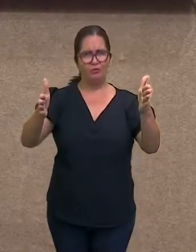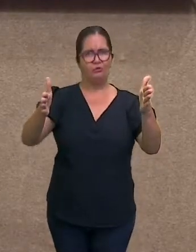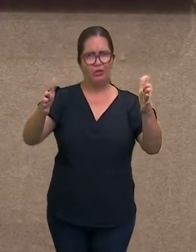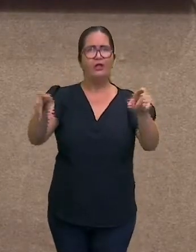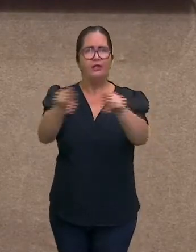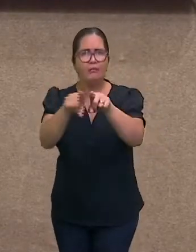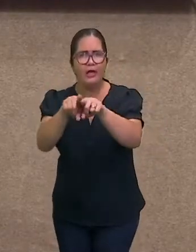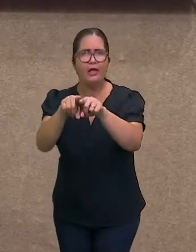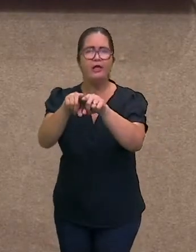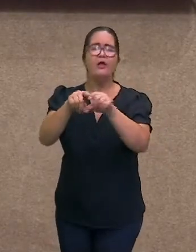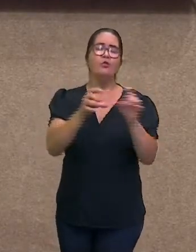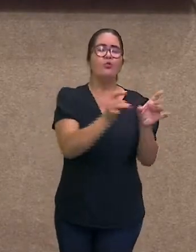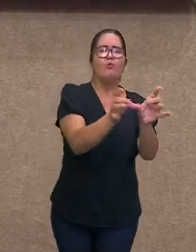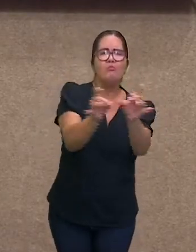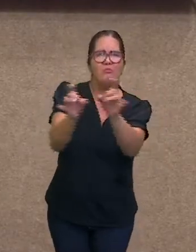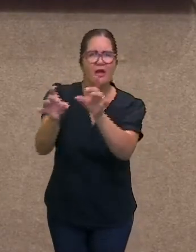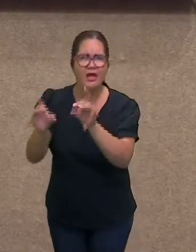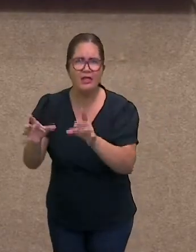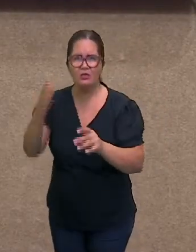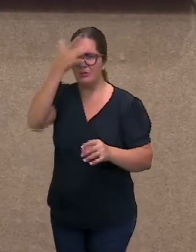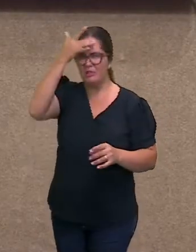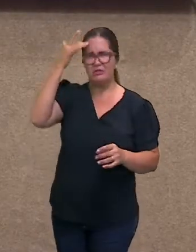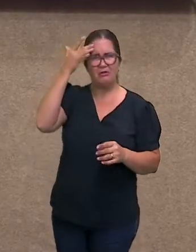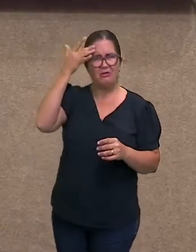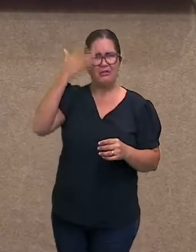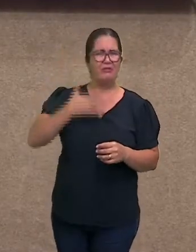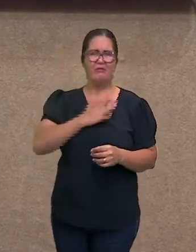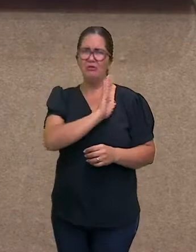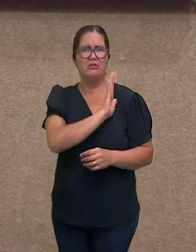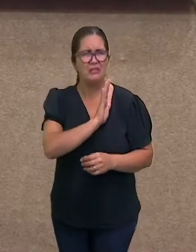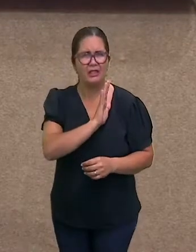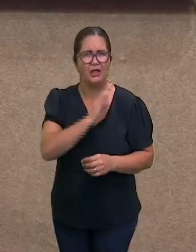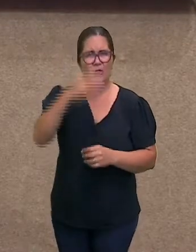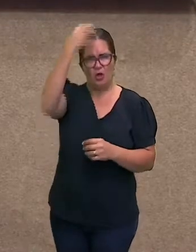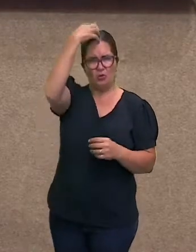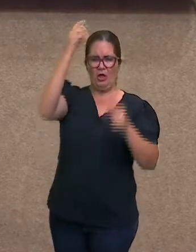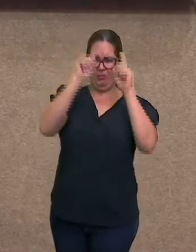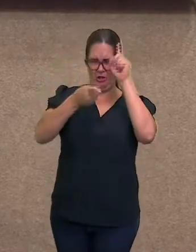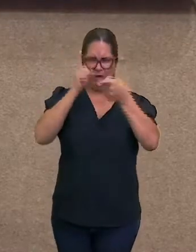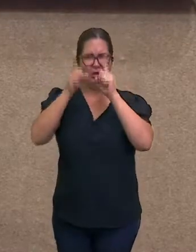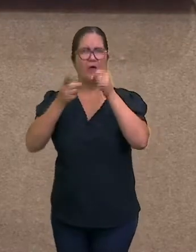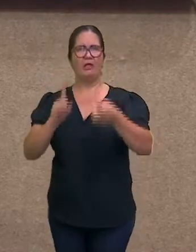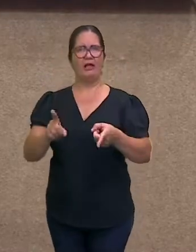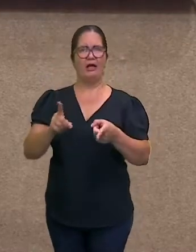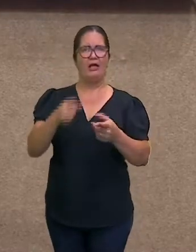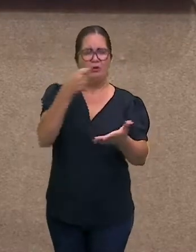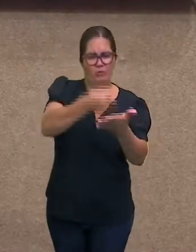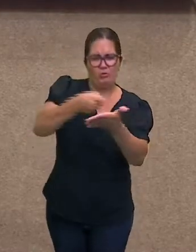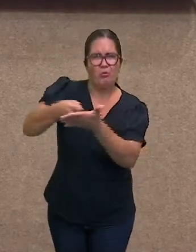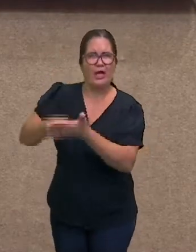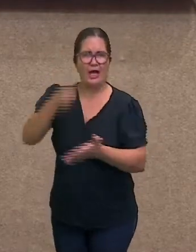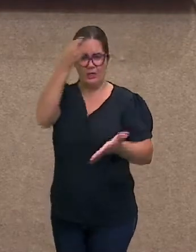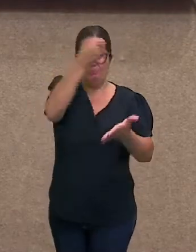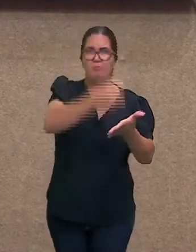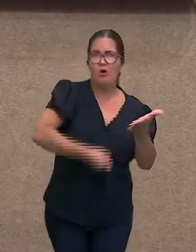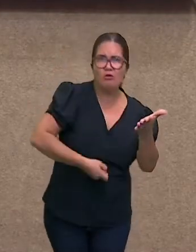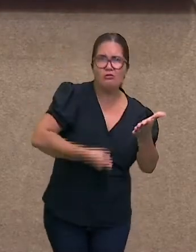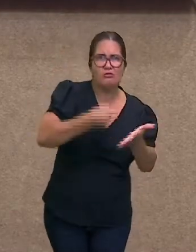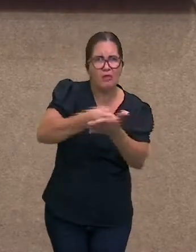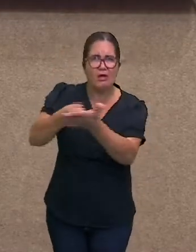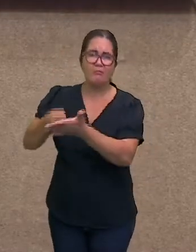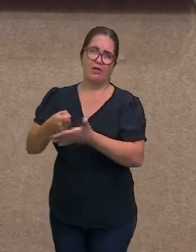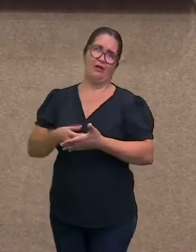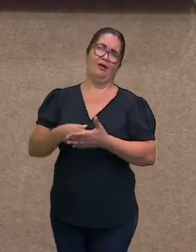do comércio e do crescimento das cidades. O questionamento do poder da Igreja Católica, a difusão das